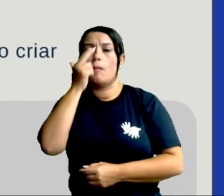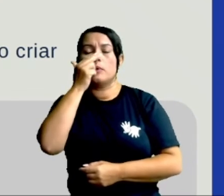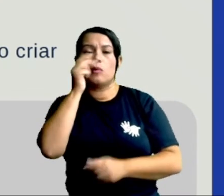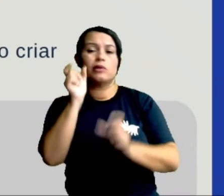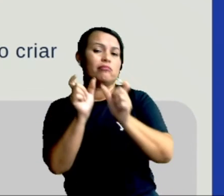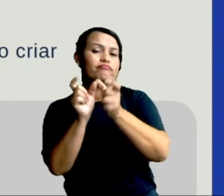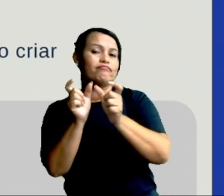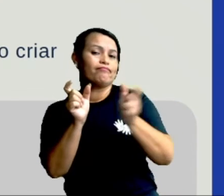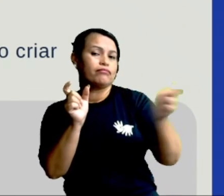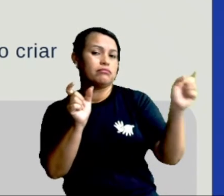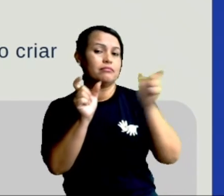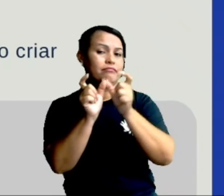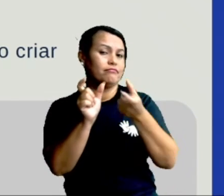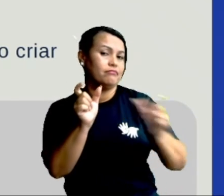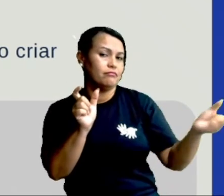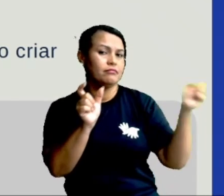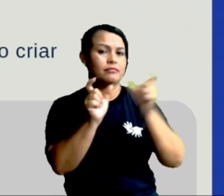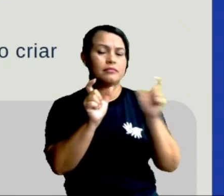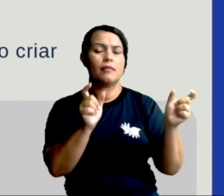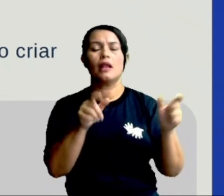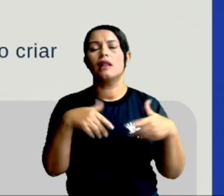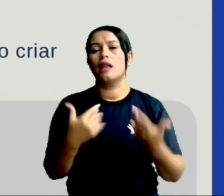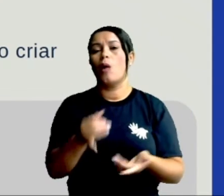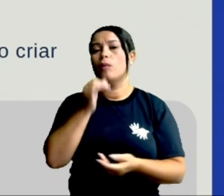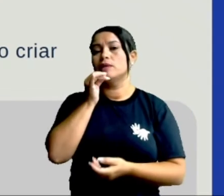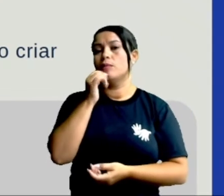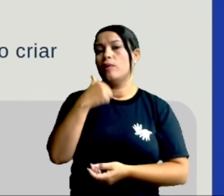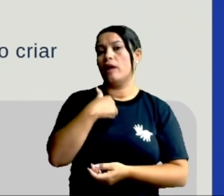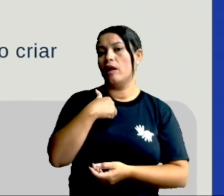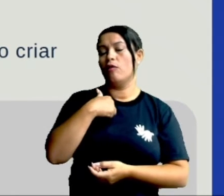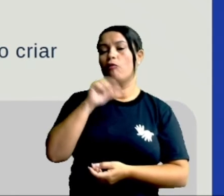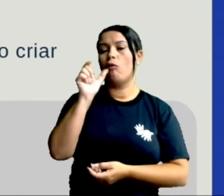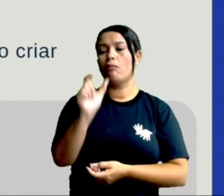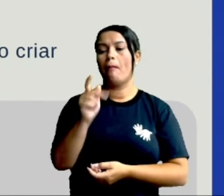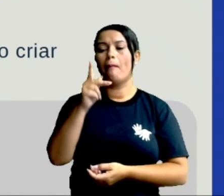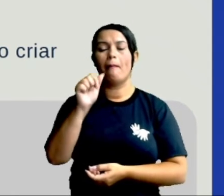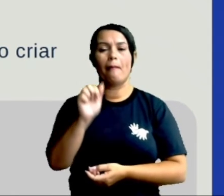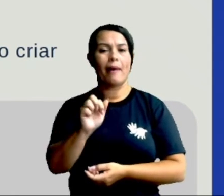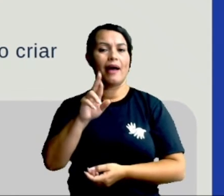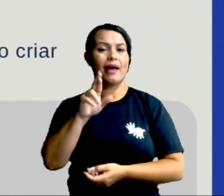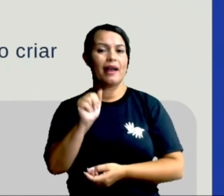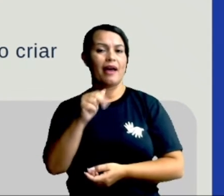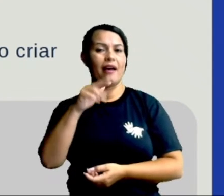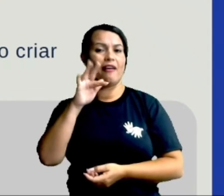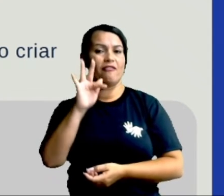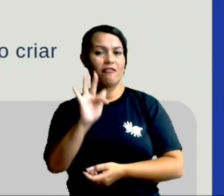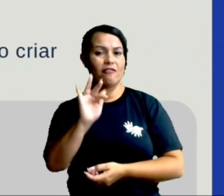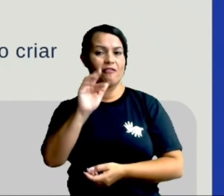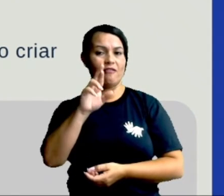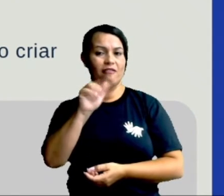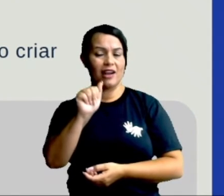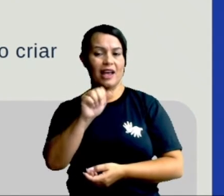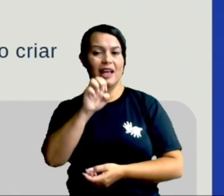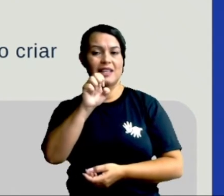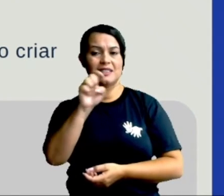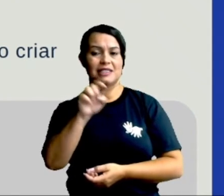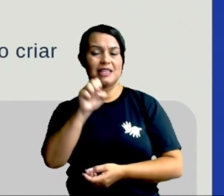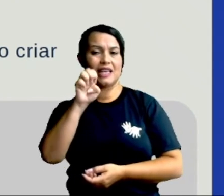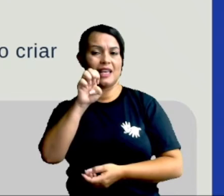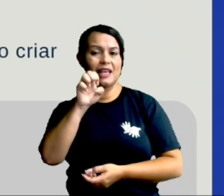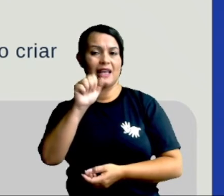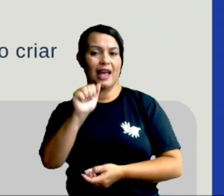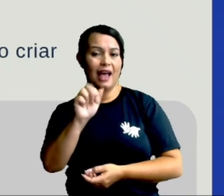coisa. Então, eu vou parafrasear aquilo que eu ouvi. Eu não lembro direito o que eu ouvi, mas sei